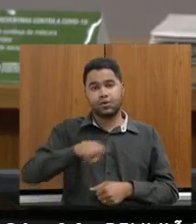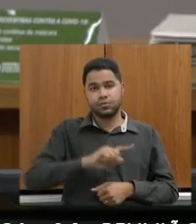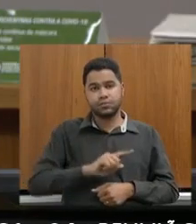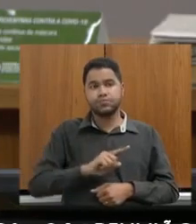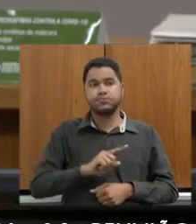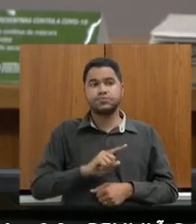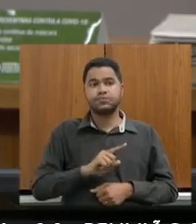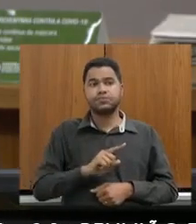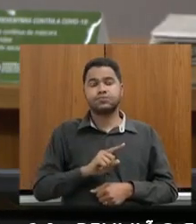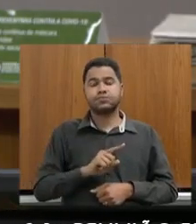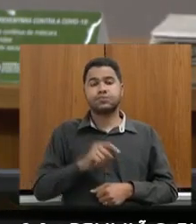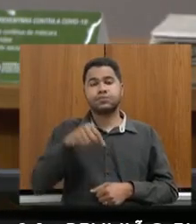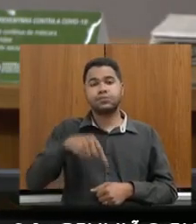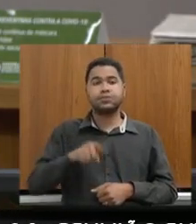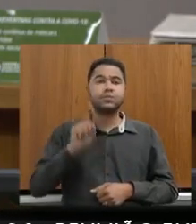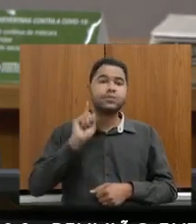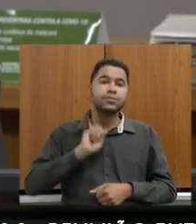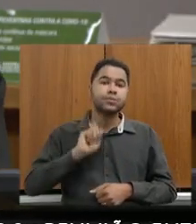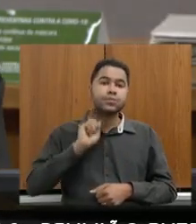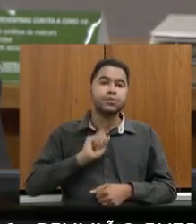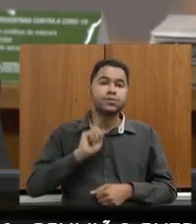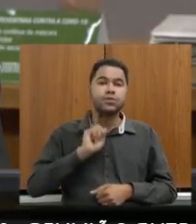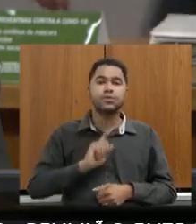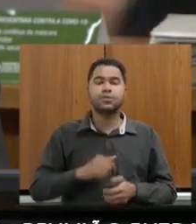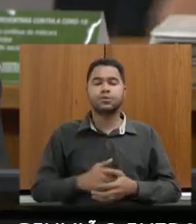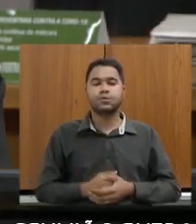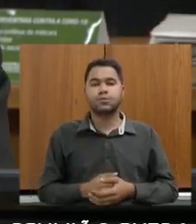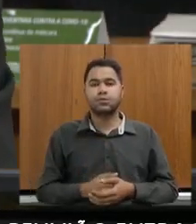temos aqui Minas Gerais